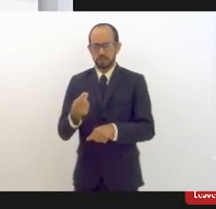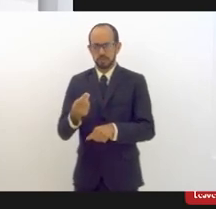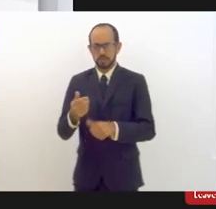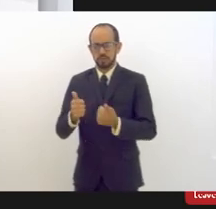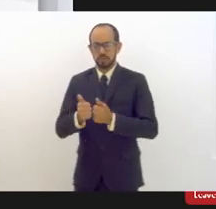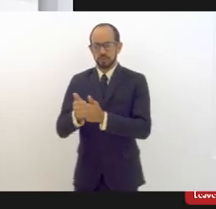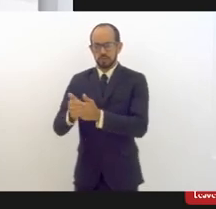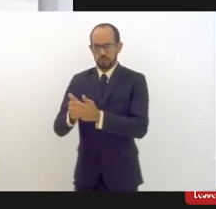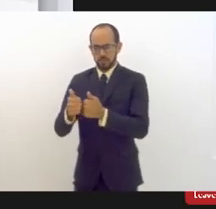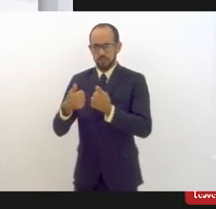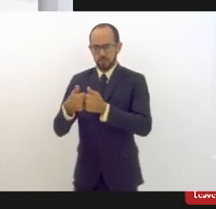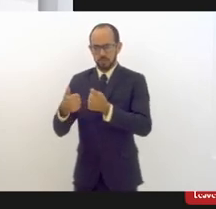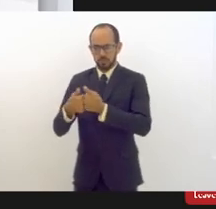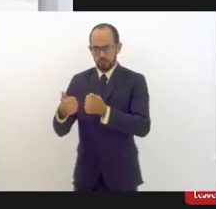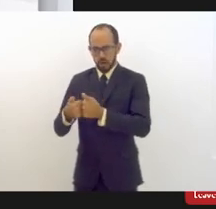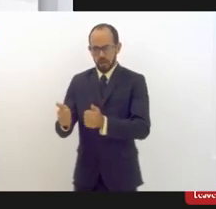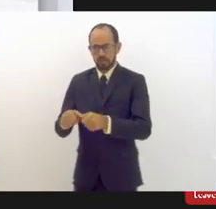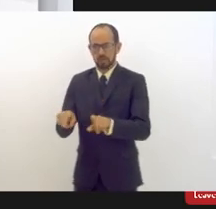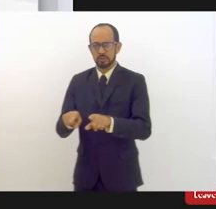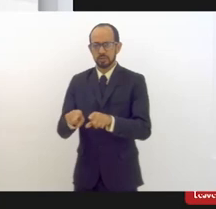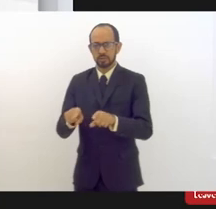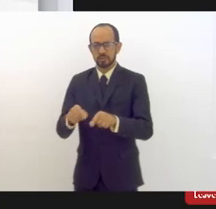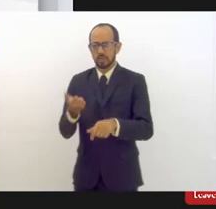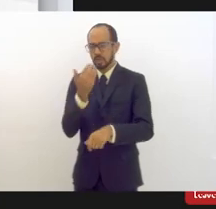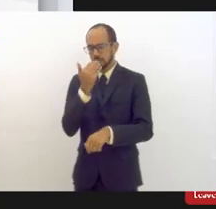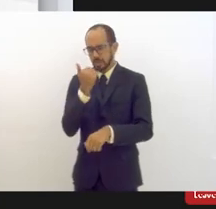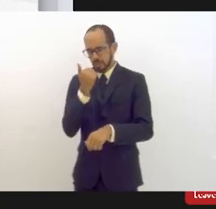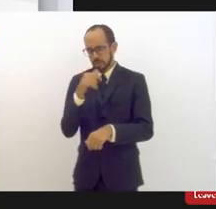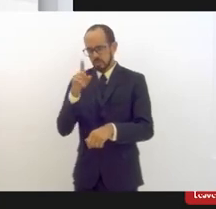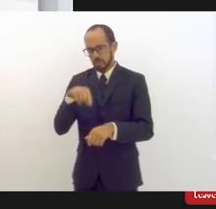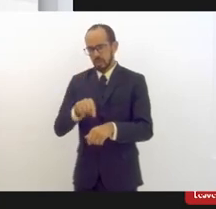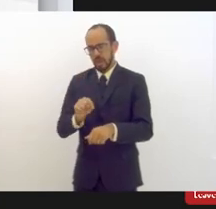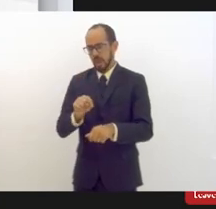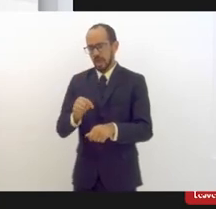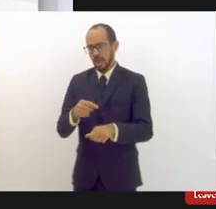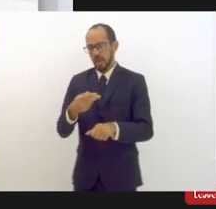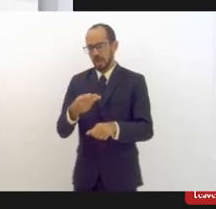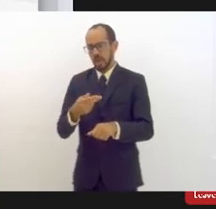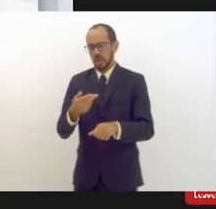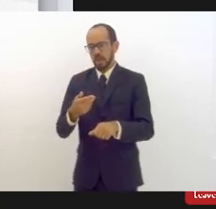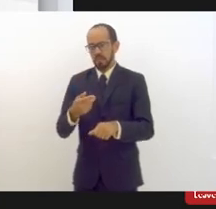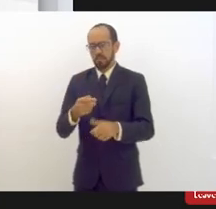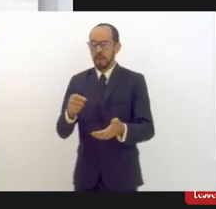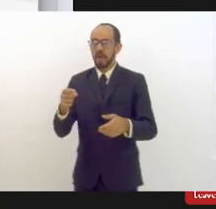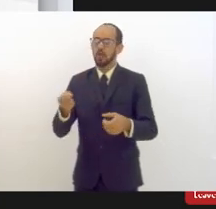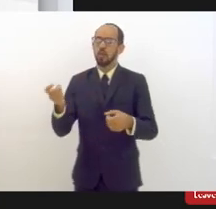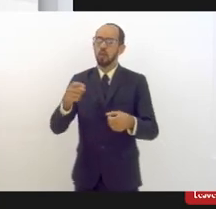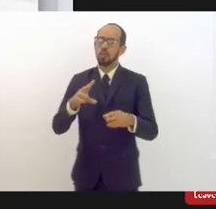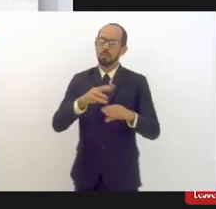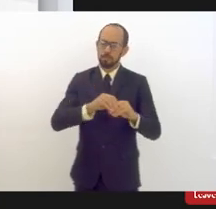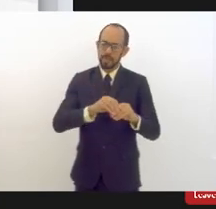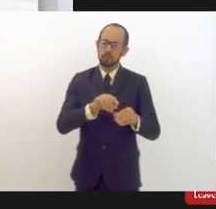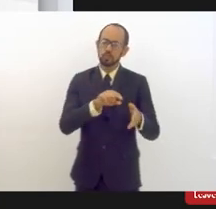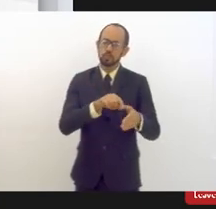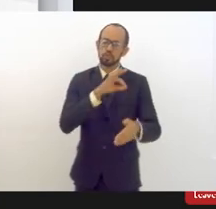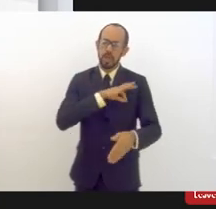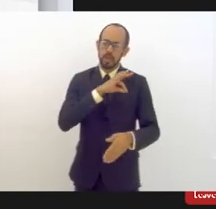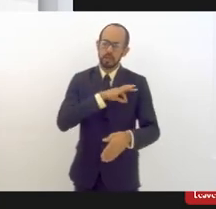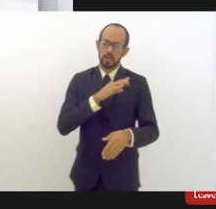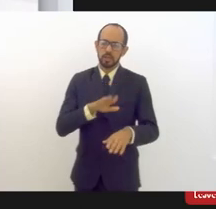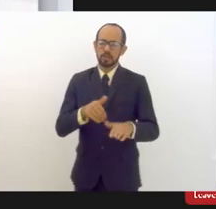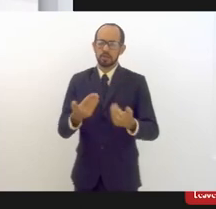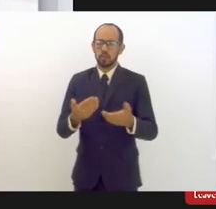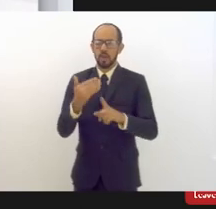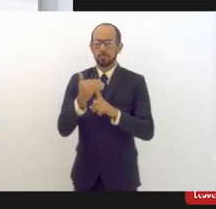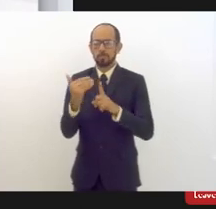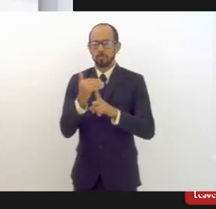e alimentação, que são de natureza indenizatória. Então, aqui a gente tem a média de